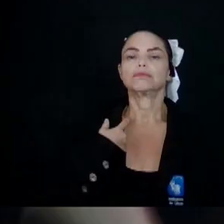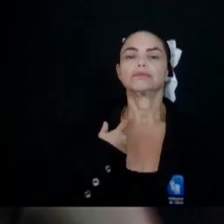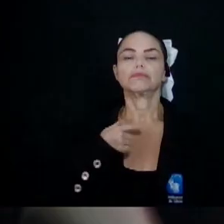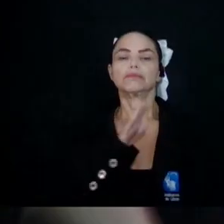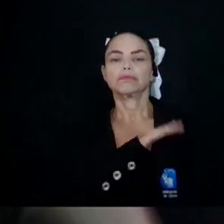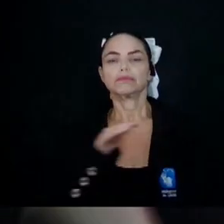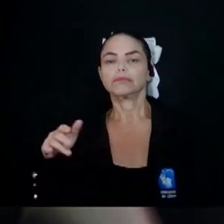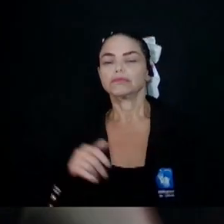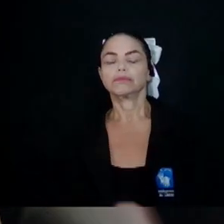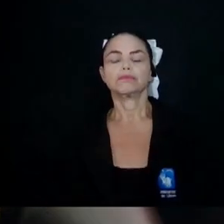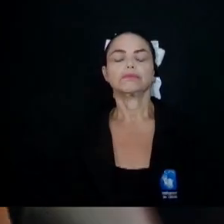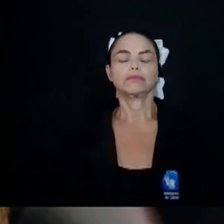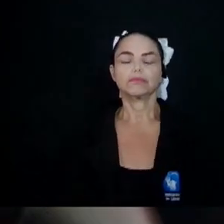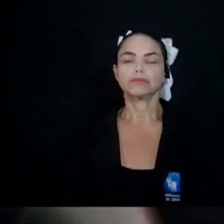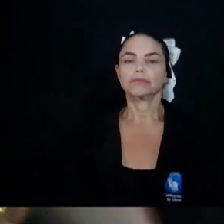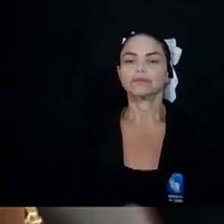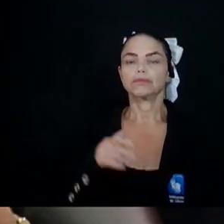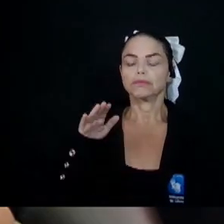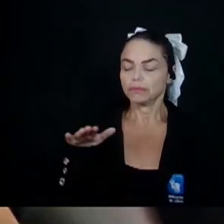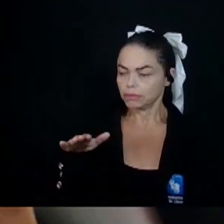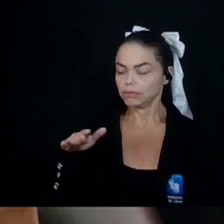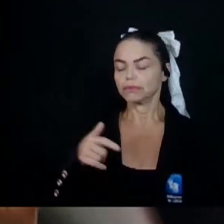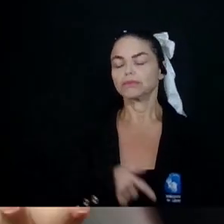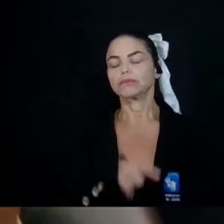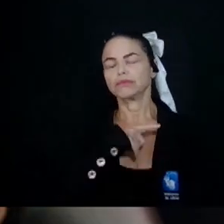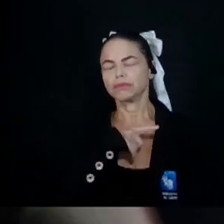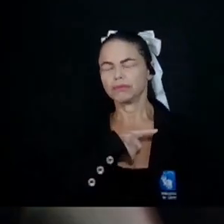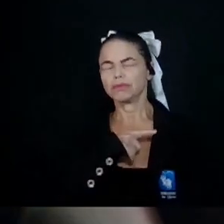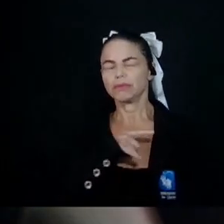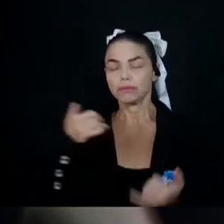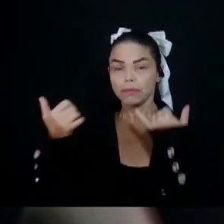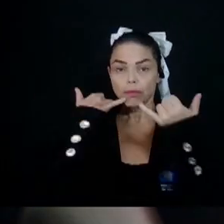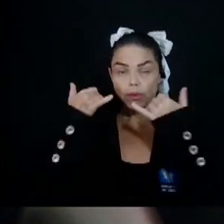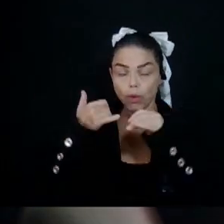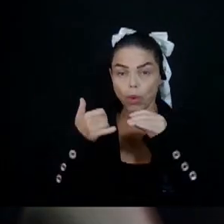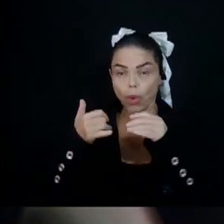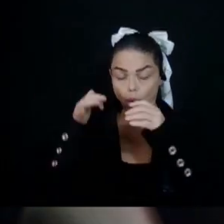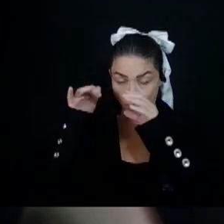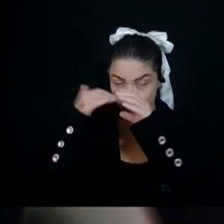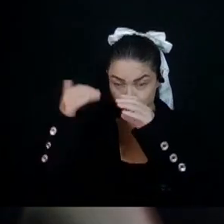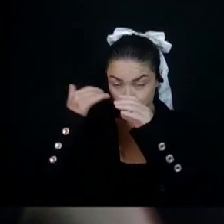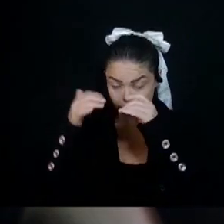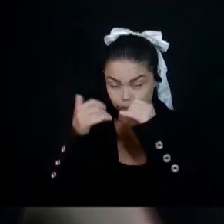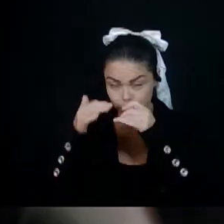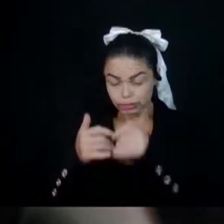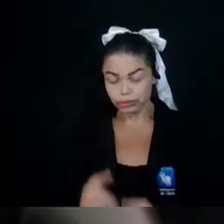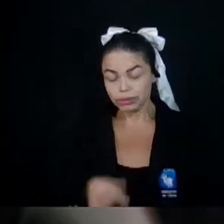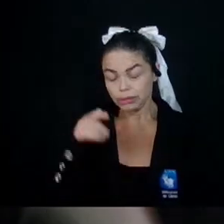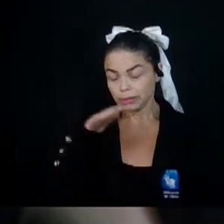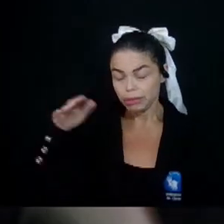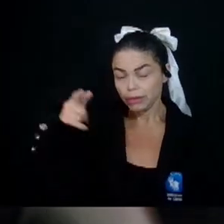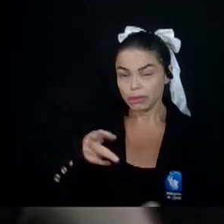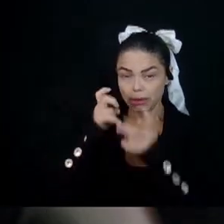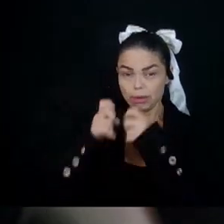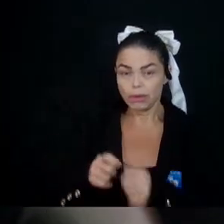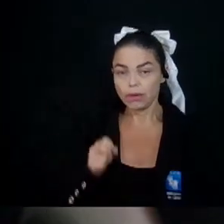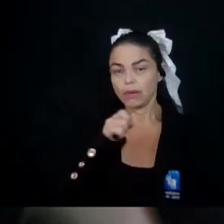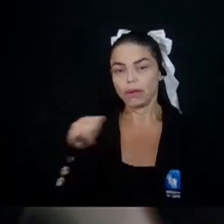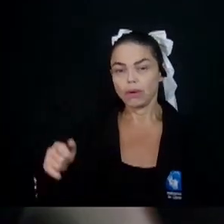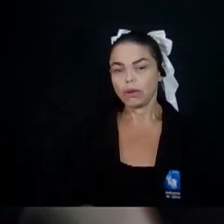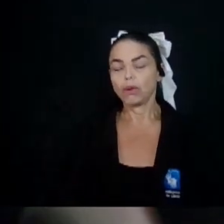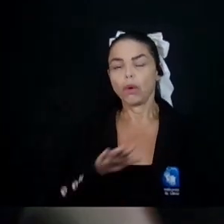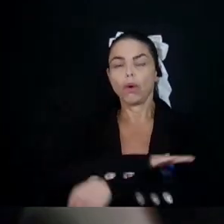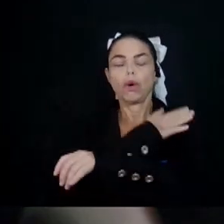E quando tem aí esse excesso de informação, para nós que somos adultos, podemos perceber que se ficarmos o dia inteiro